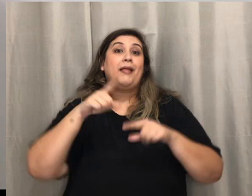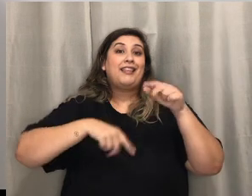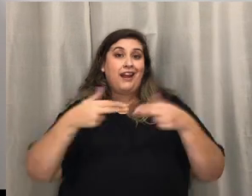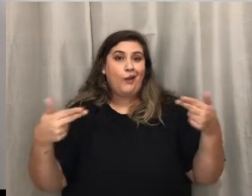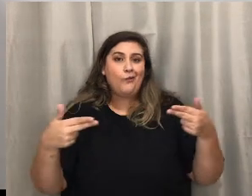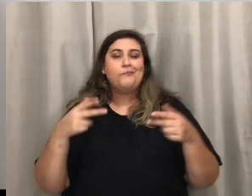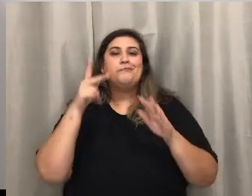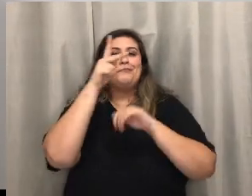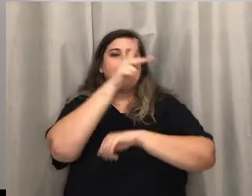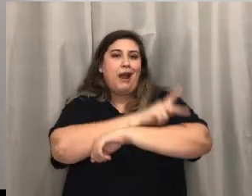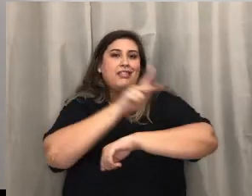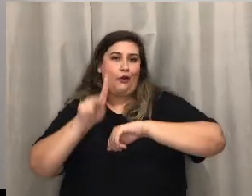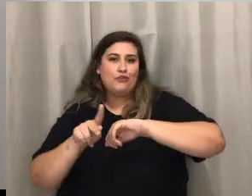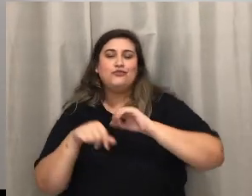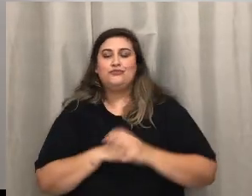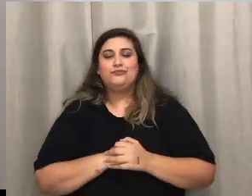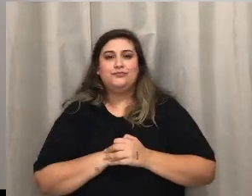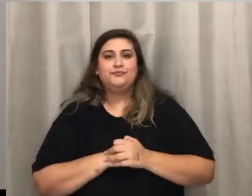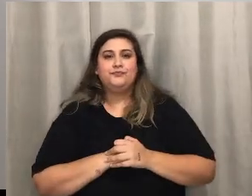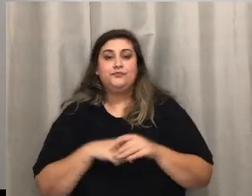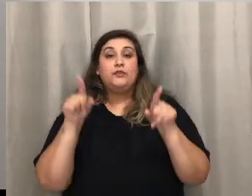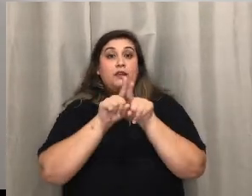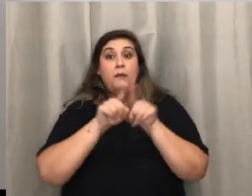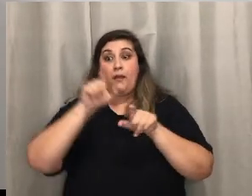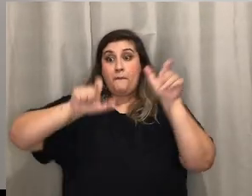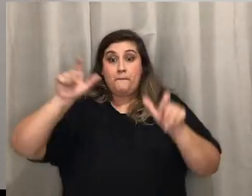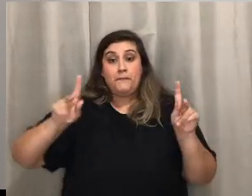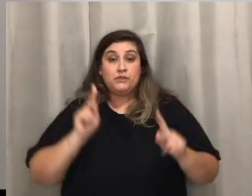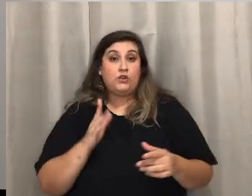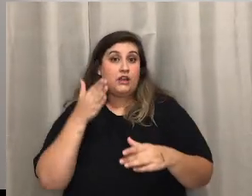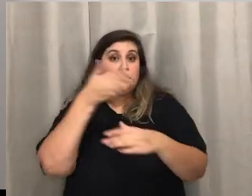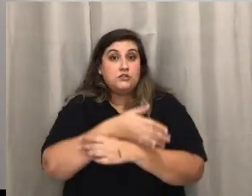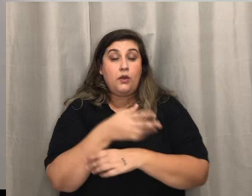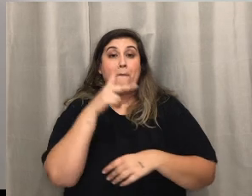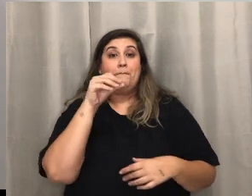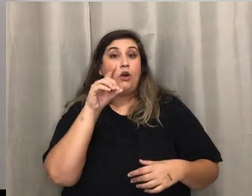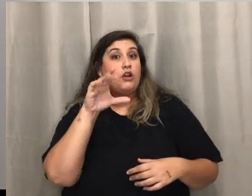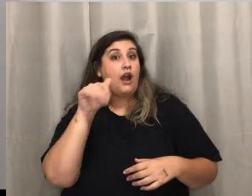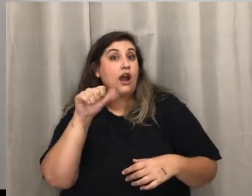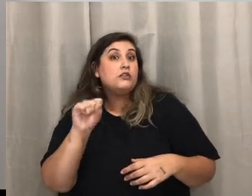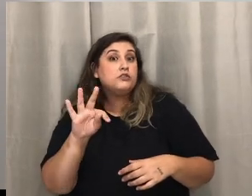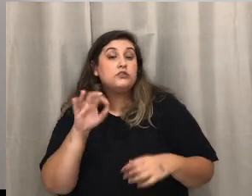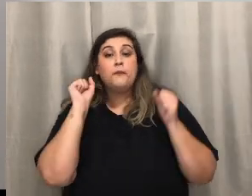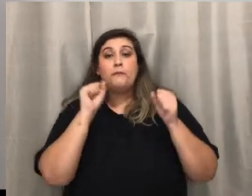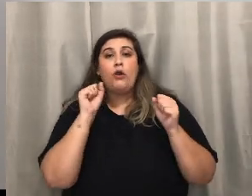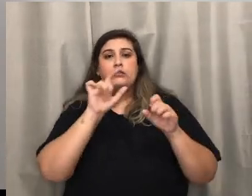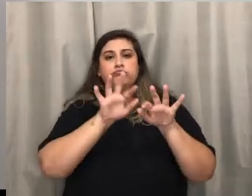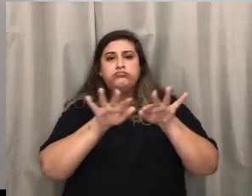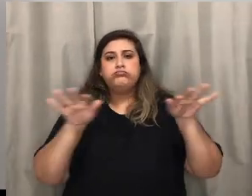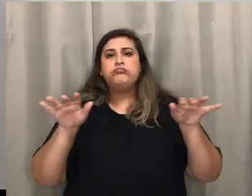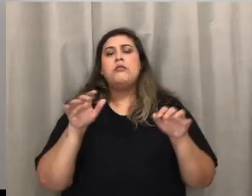nossos materiais pedagógicos. Então, e ainda essas pessoas que acessaram o nosso podcast, elas podem